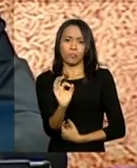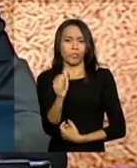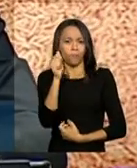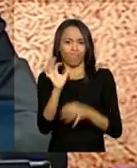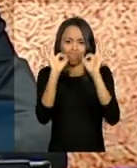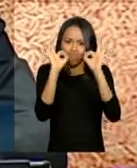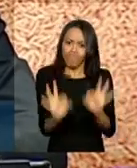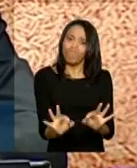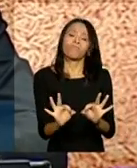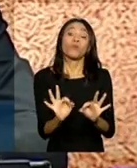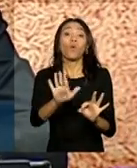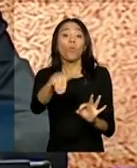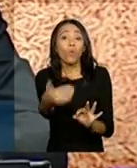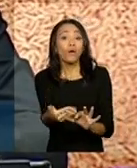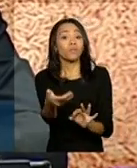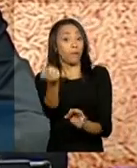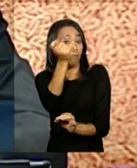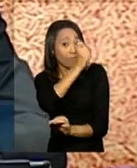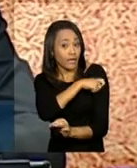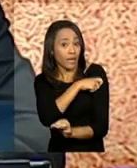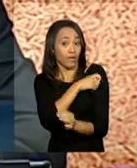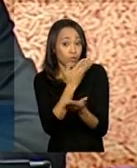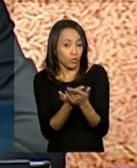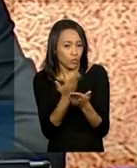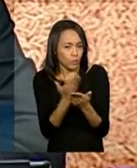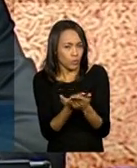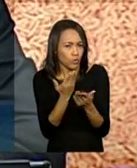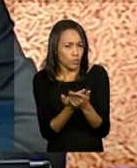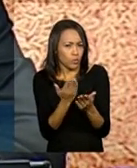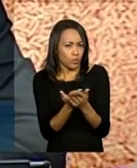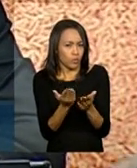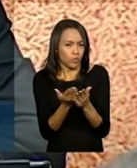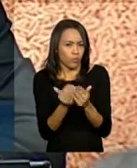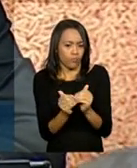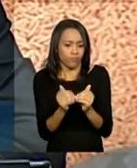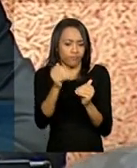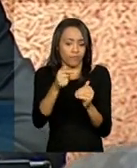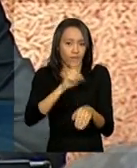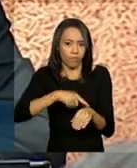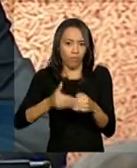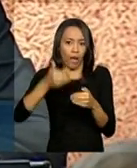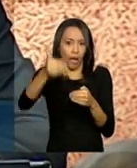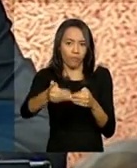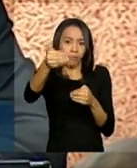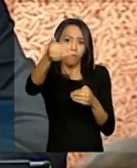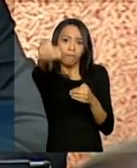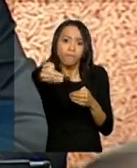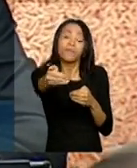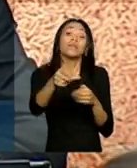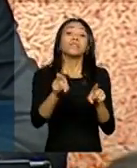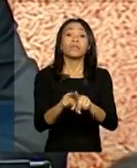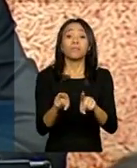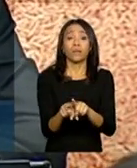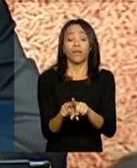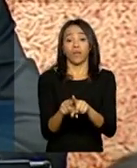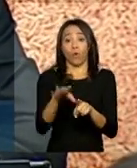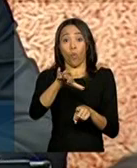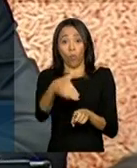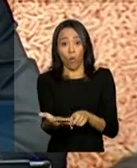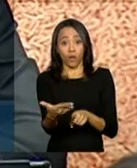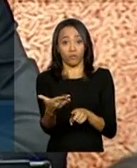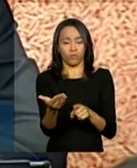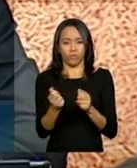quando ela é aplicada nos estudos clínicos quando nós eh fazemos a a implantação de uma vacina eh na rede